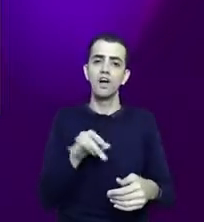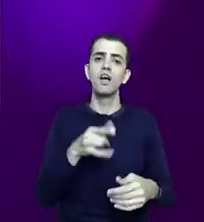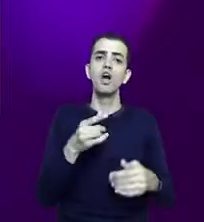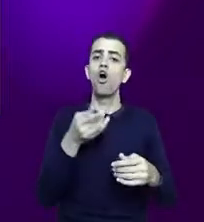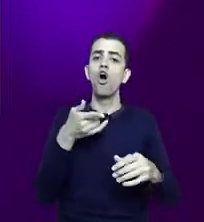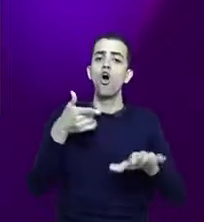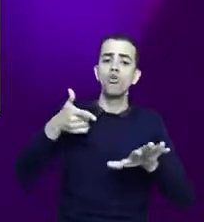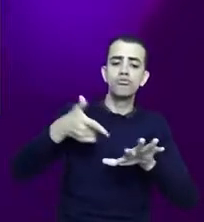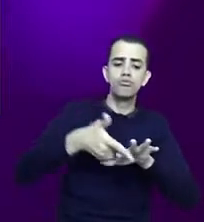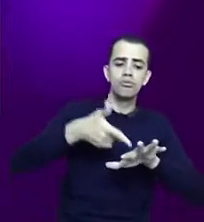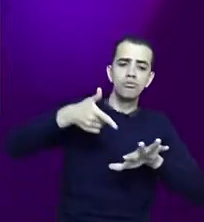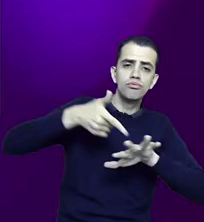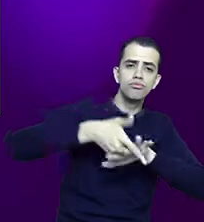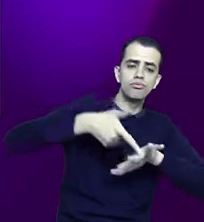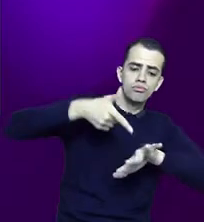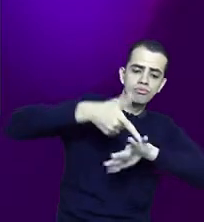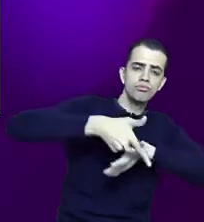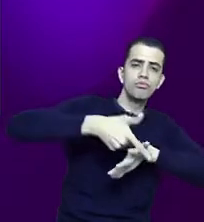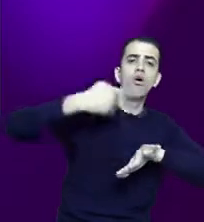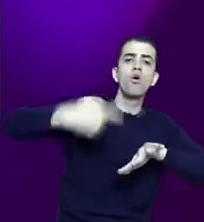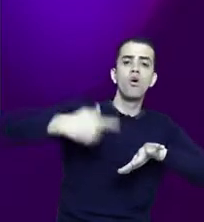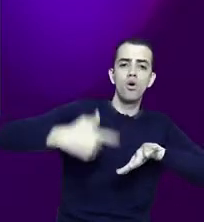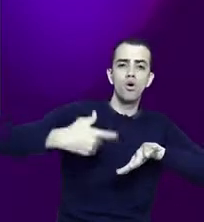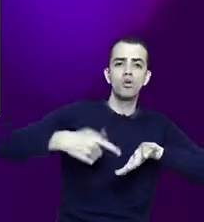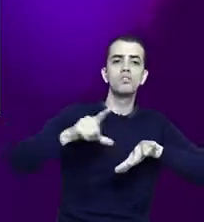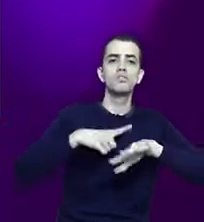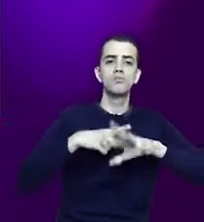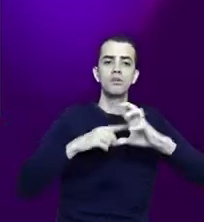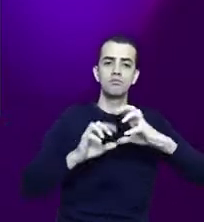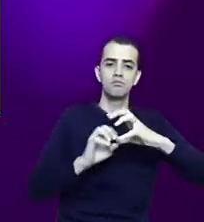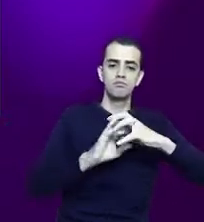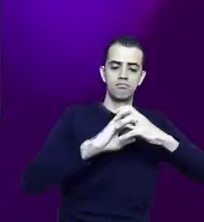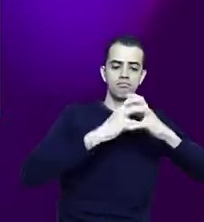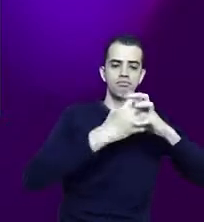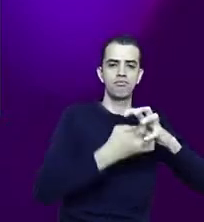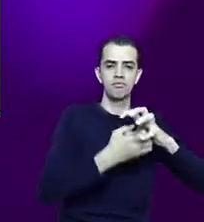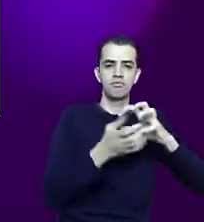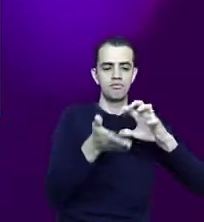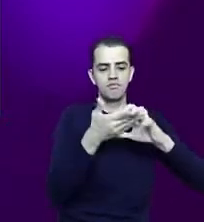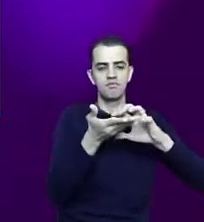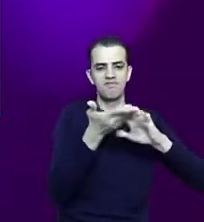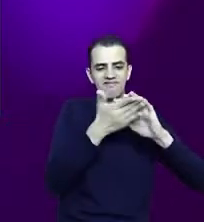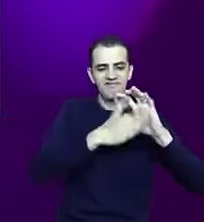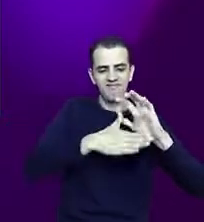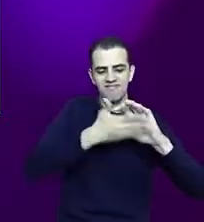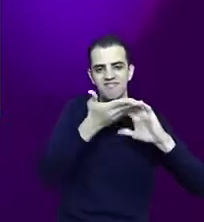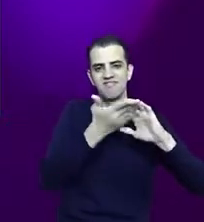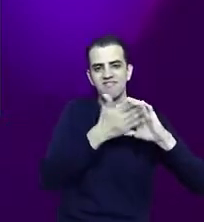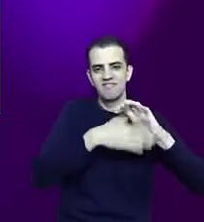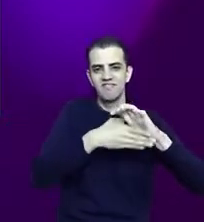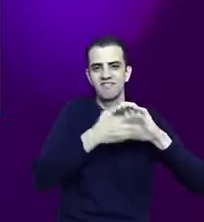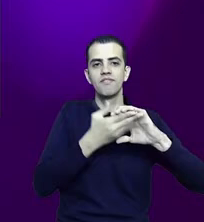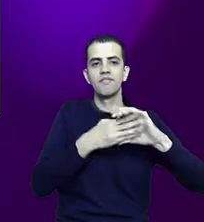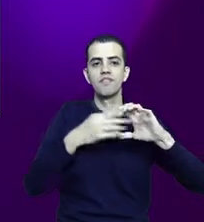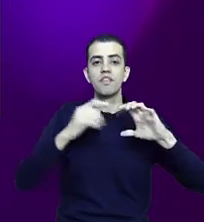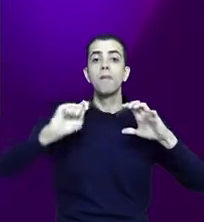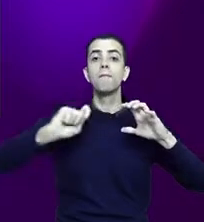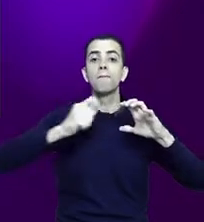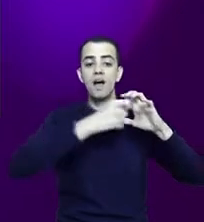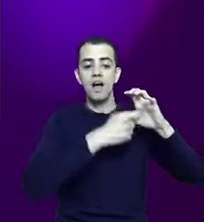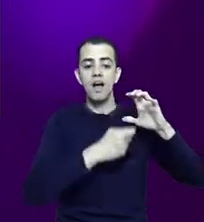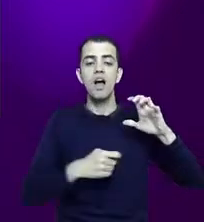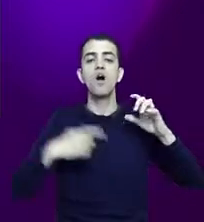a colocação, a perfuração para a colocação dos parafusos, o preparo da margem acetabular, os parafusos onde que eles